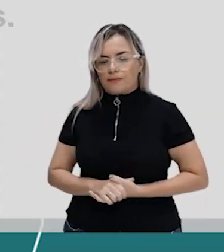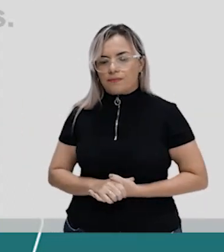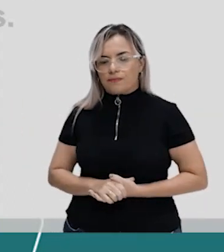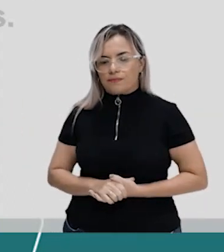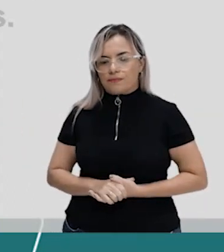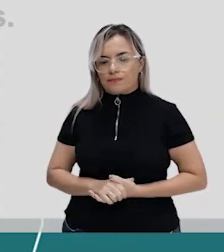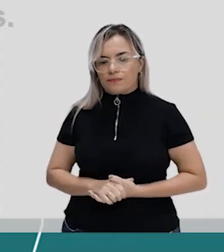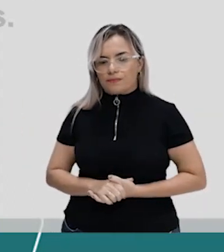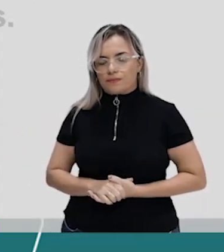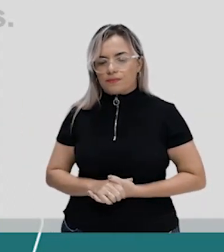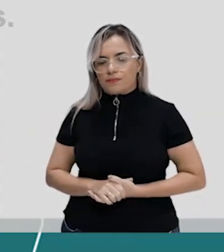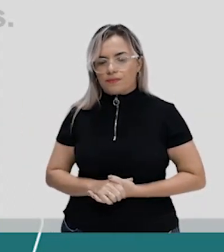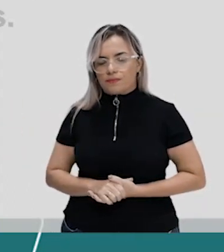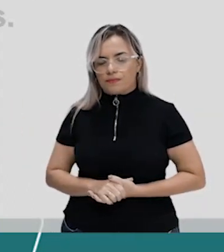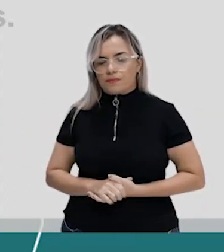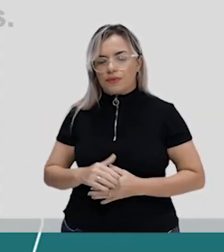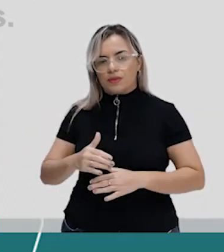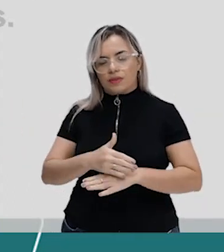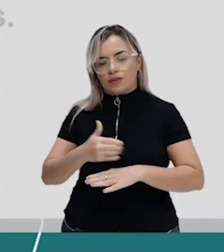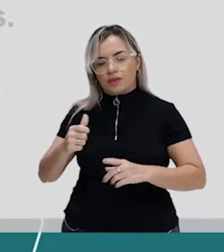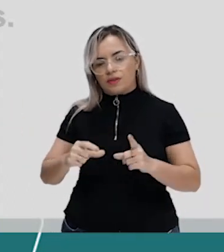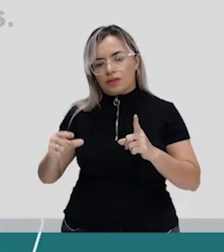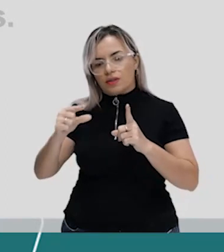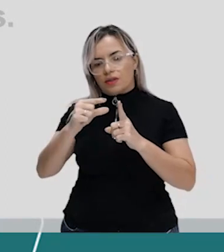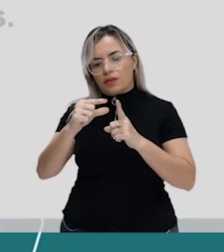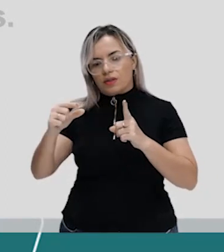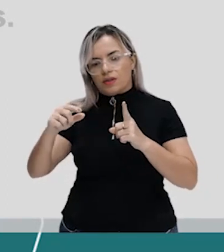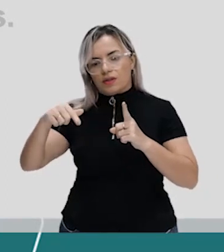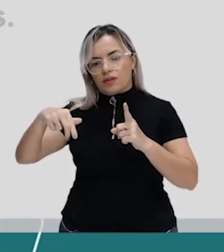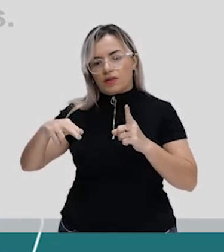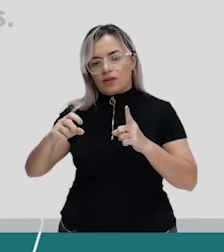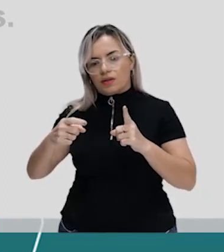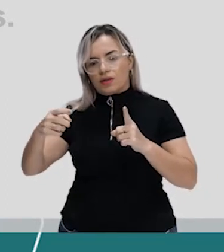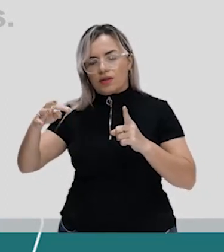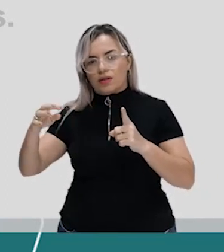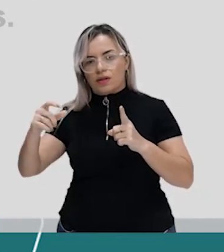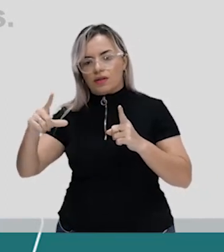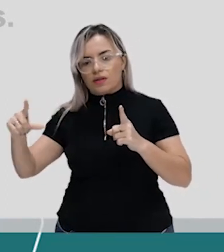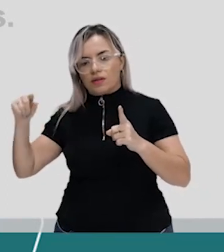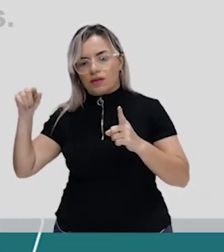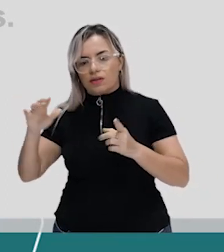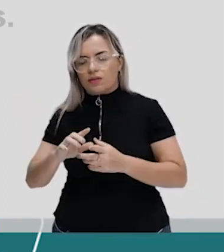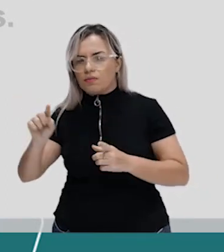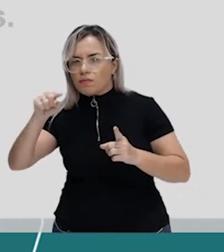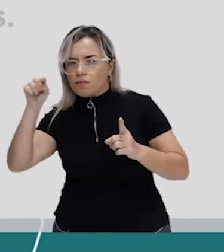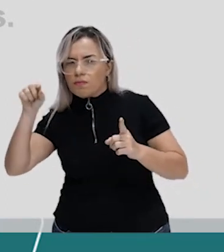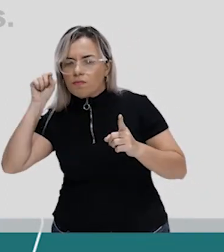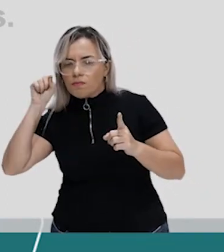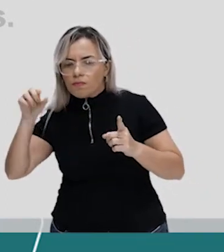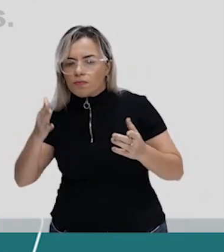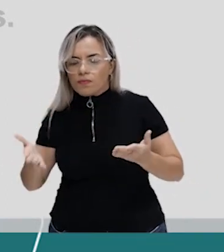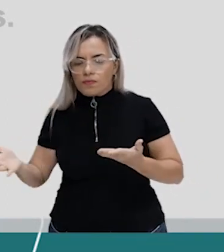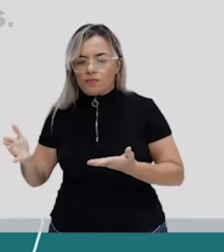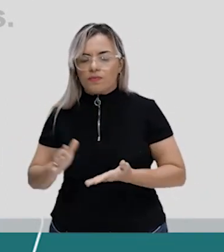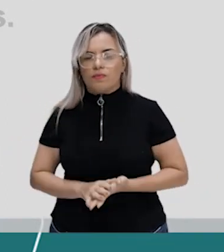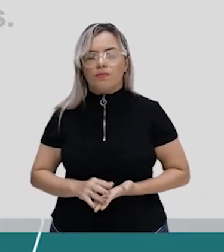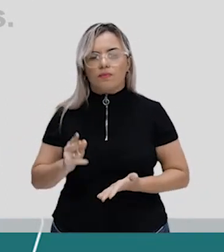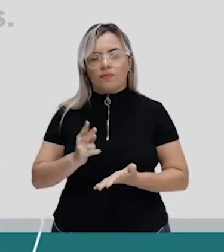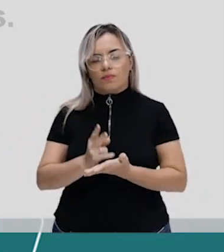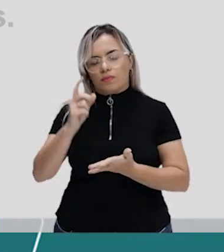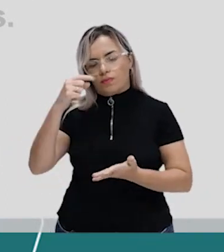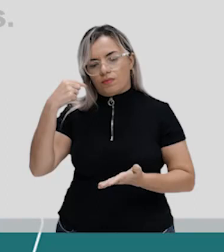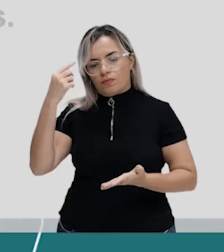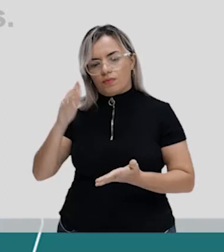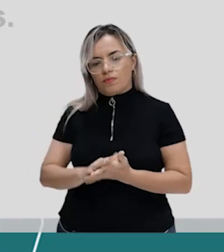tal, tá? Então, eles não são recomendados na maior parte das situações. Ao invés de perguntar como vas, é